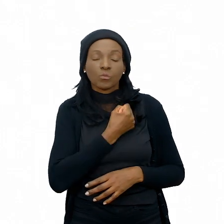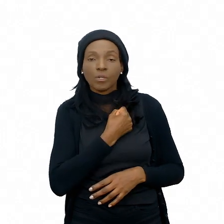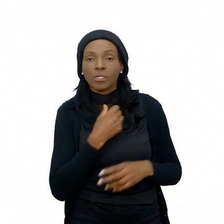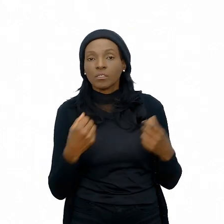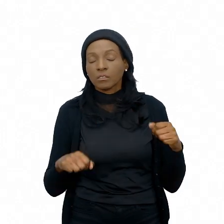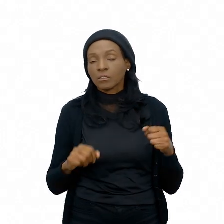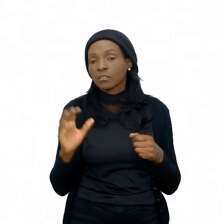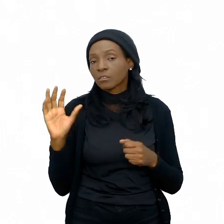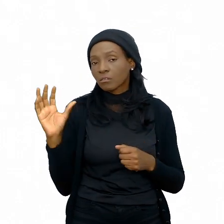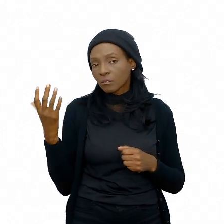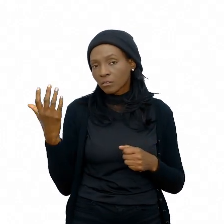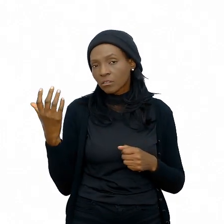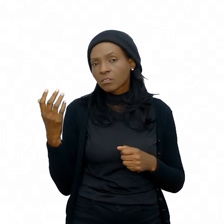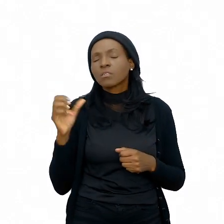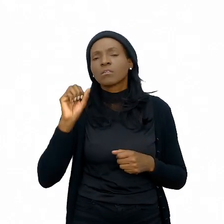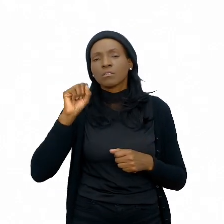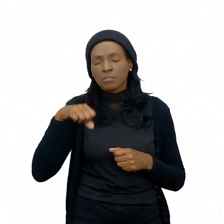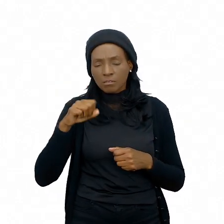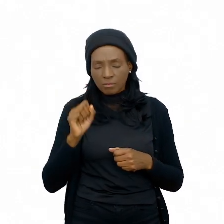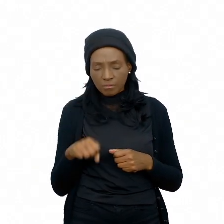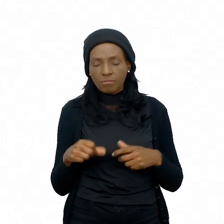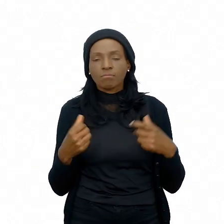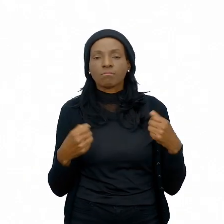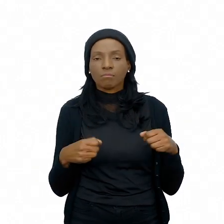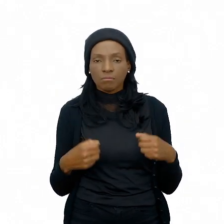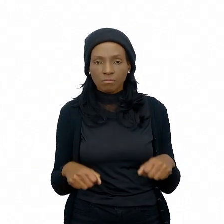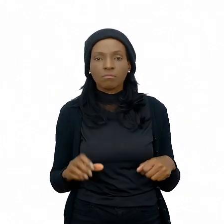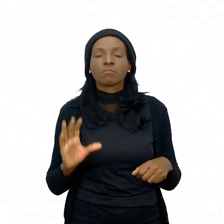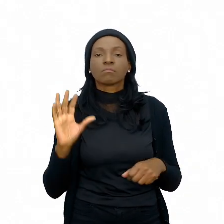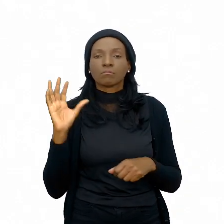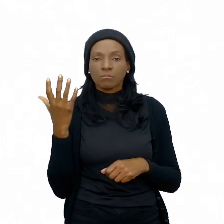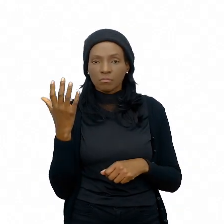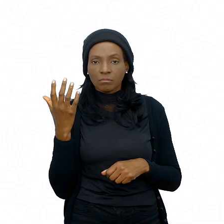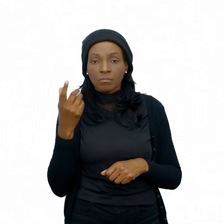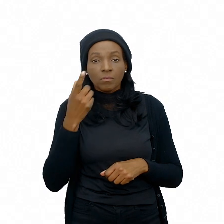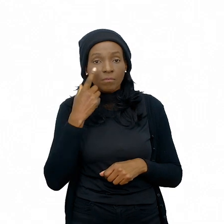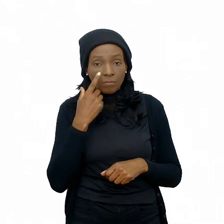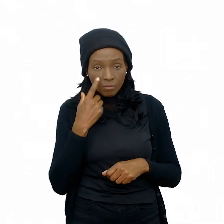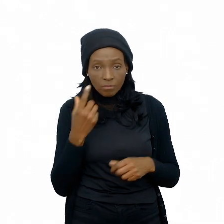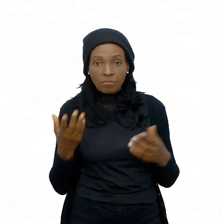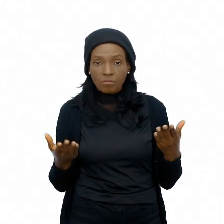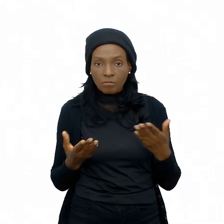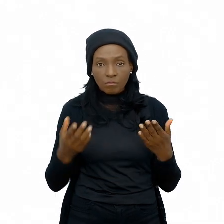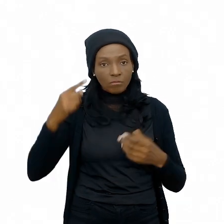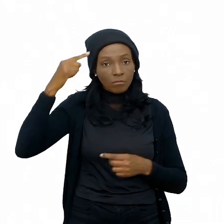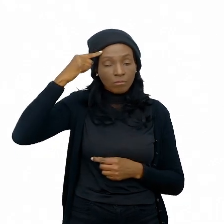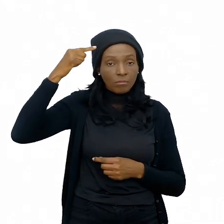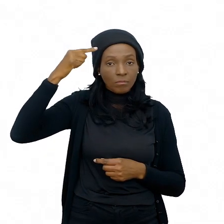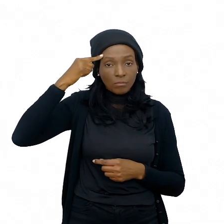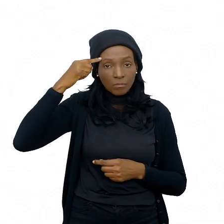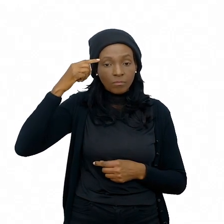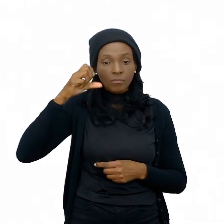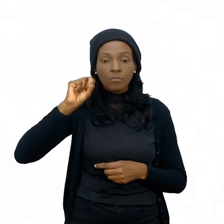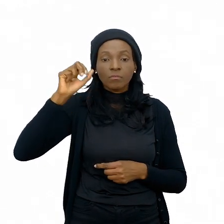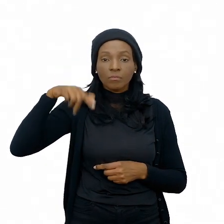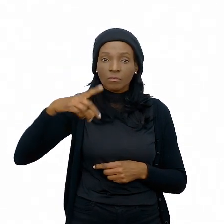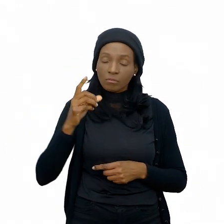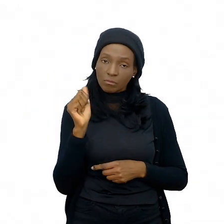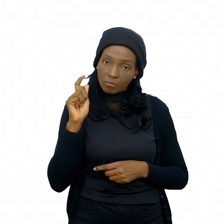acontecer. Sim, elas devem acontecer. Vamos lá, então, pensar sobre essa sondagem?